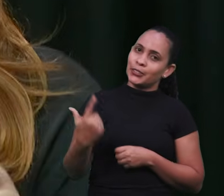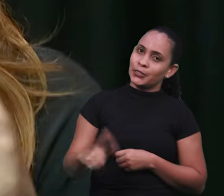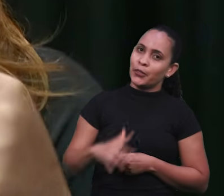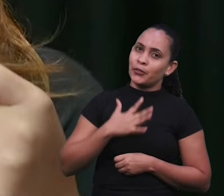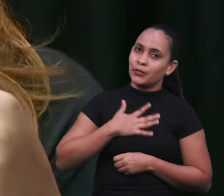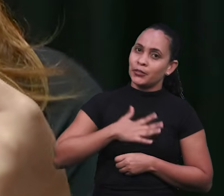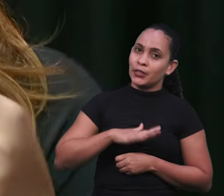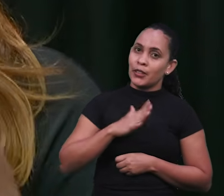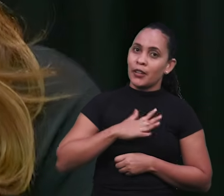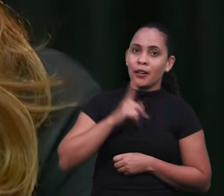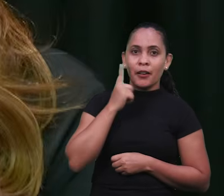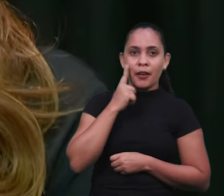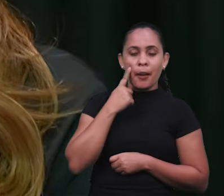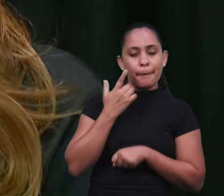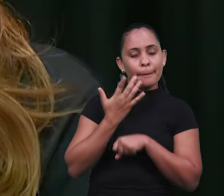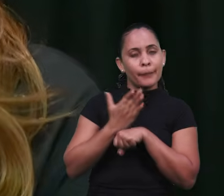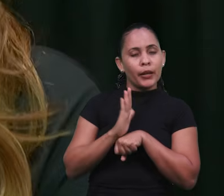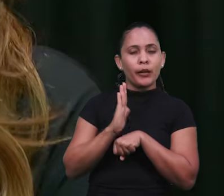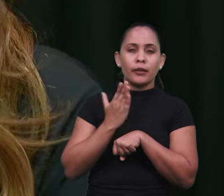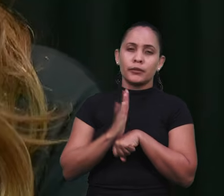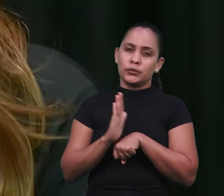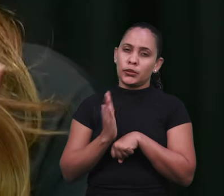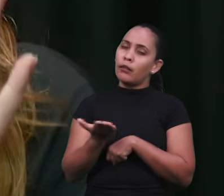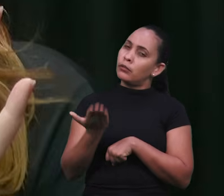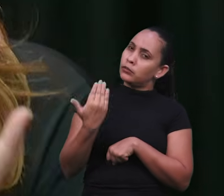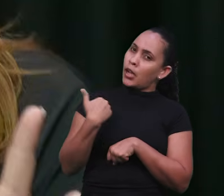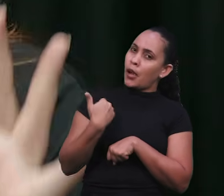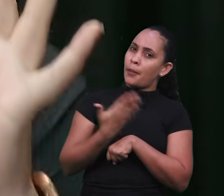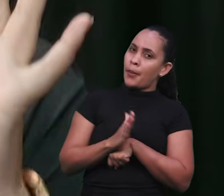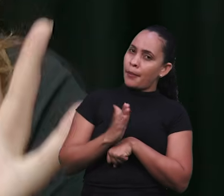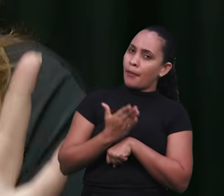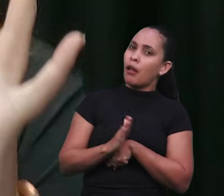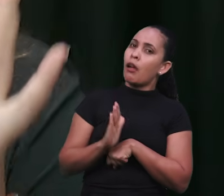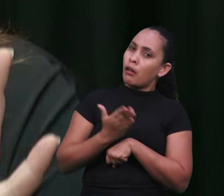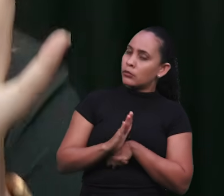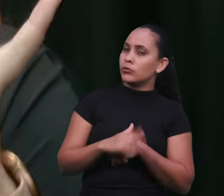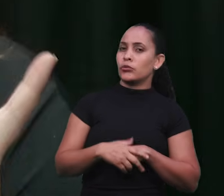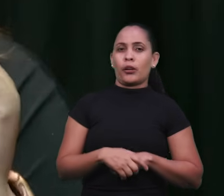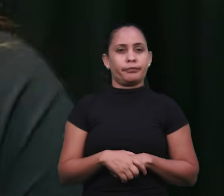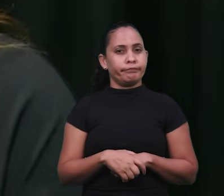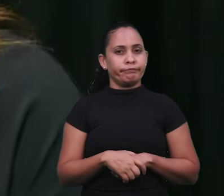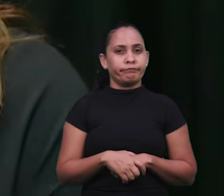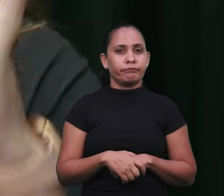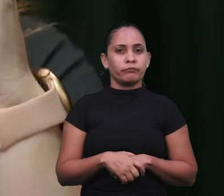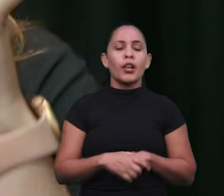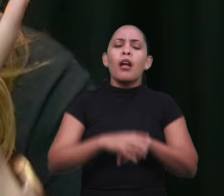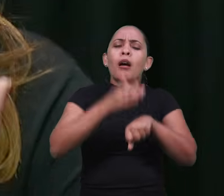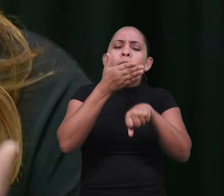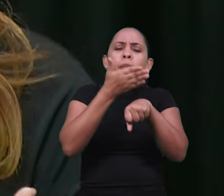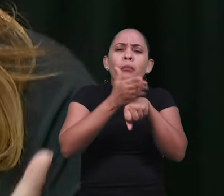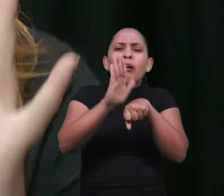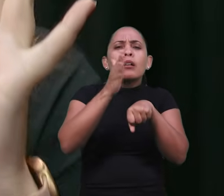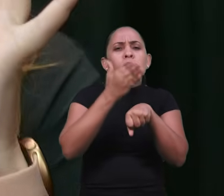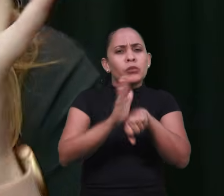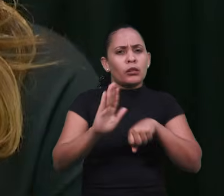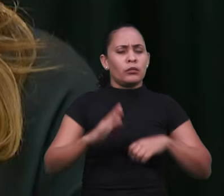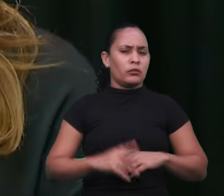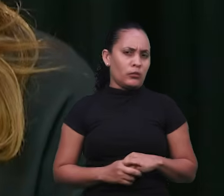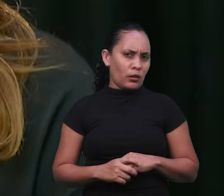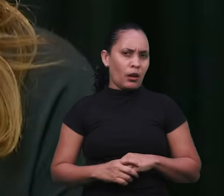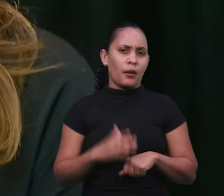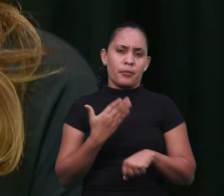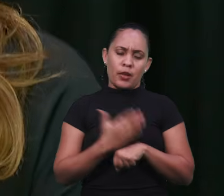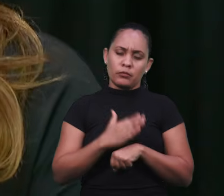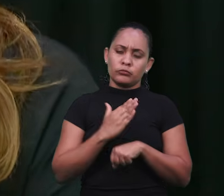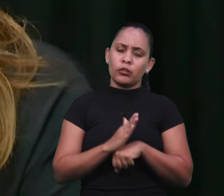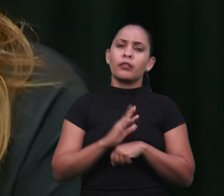mais devagar, vê, revê, pratiquem, gente. Vamos praticar é para praticar. Pratiquem, porque a prática